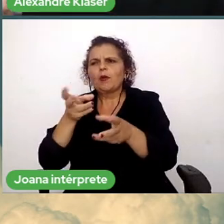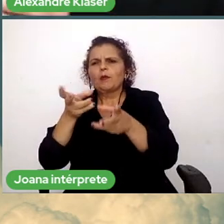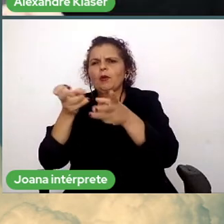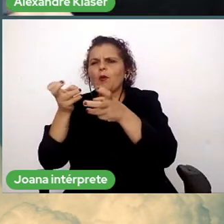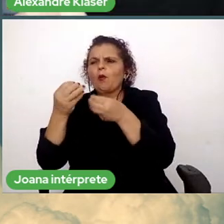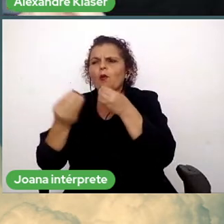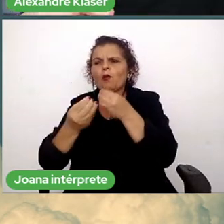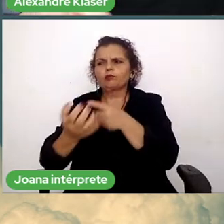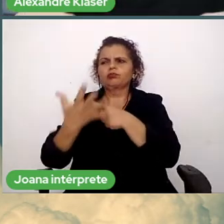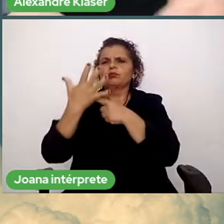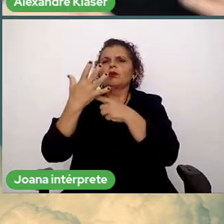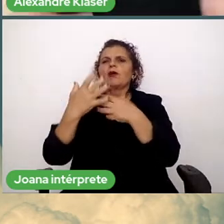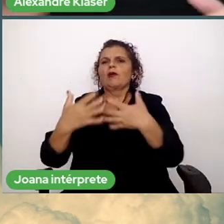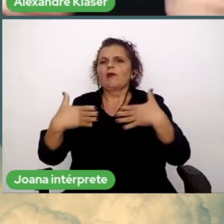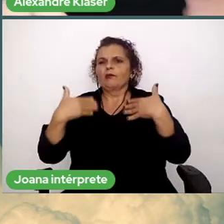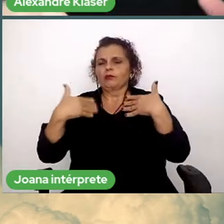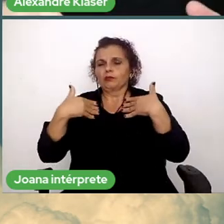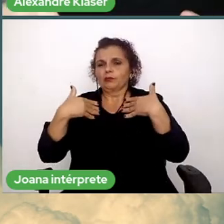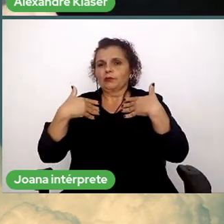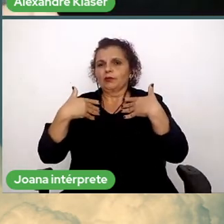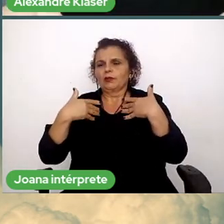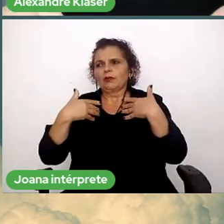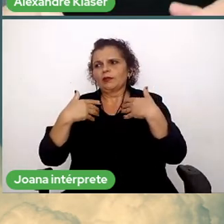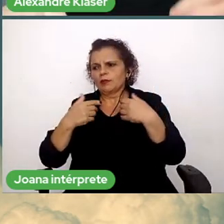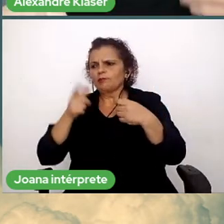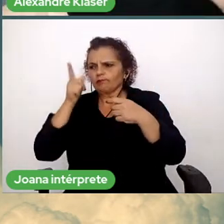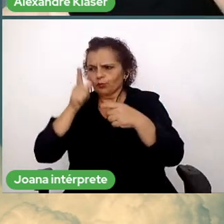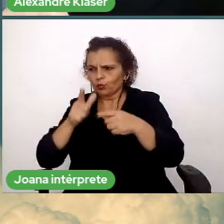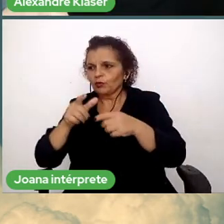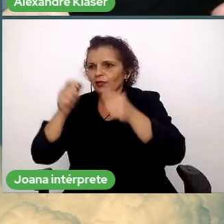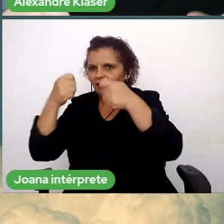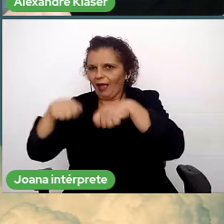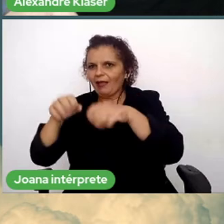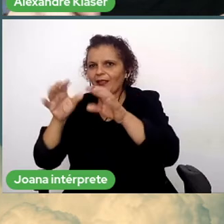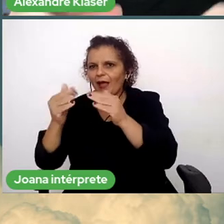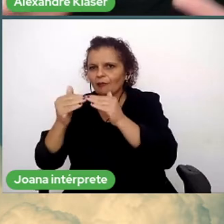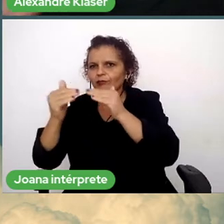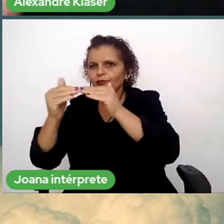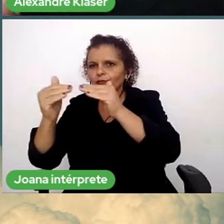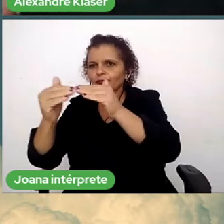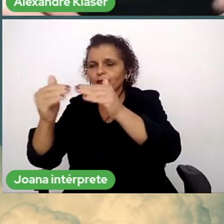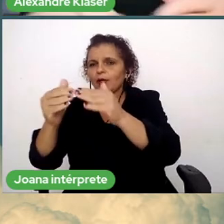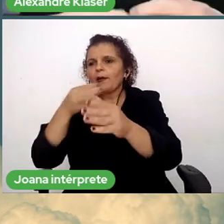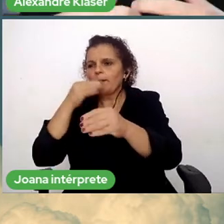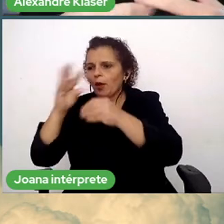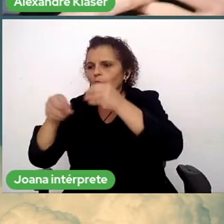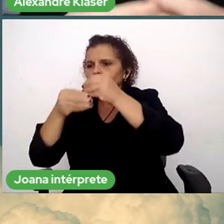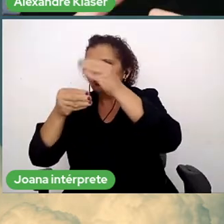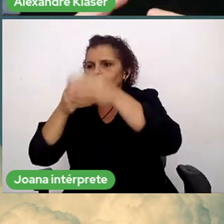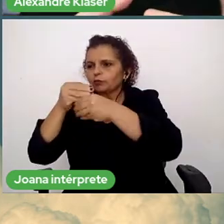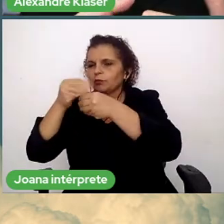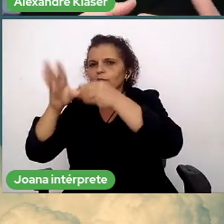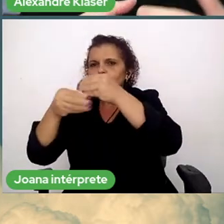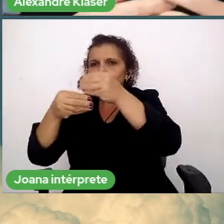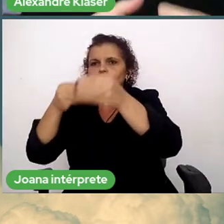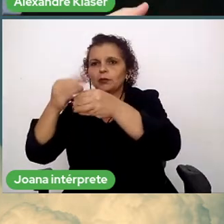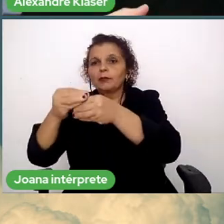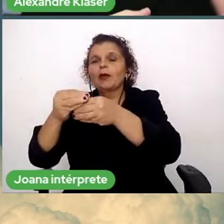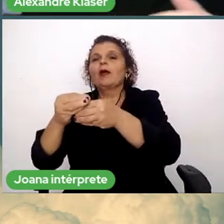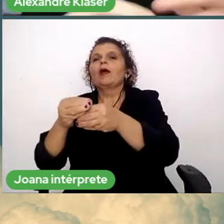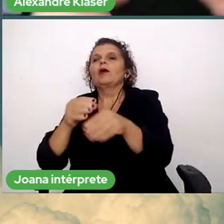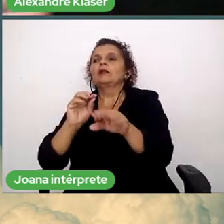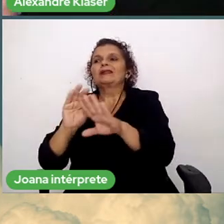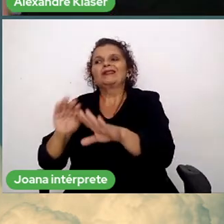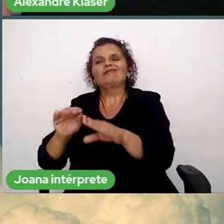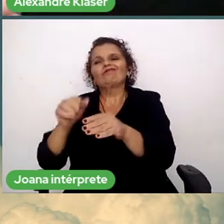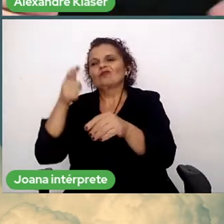reage, e o que for dando certo, a gente vai implementando, tentando escalar. O que não der tão certo, a gente vai aprender sobre